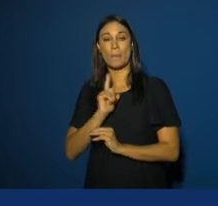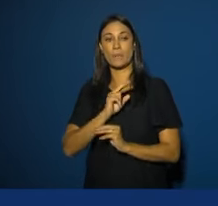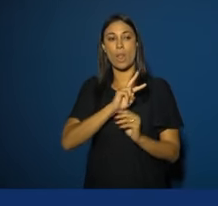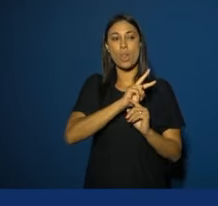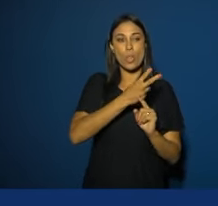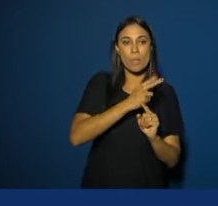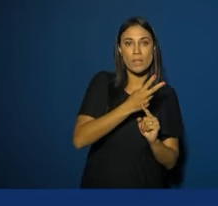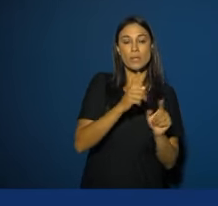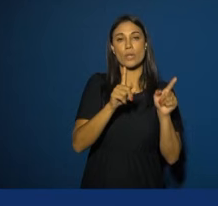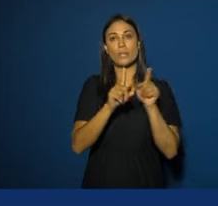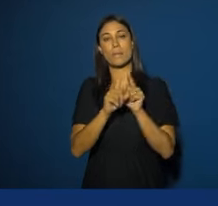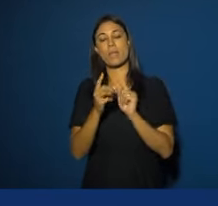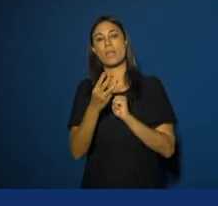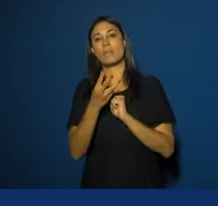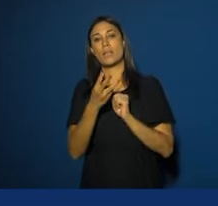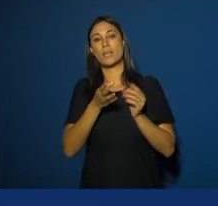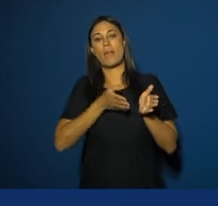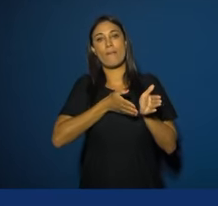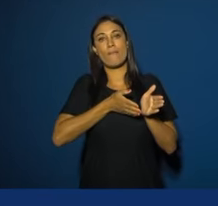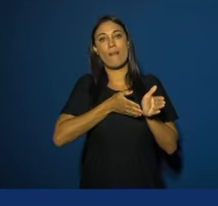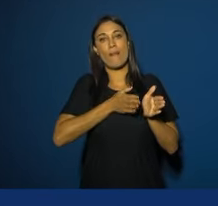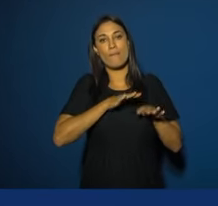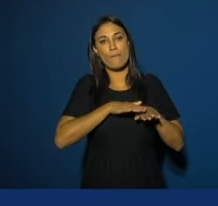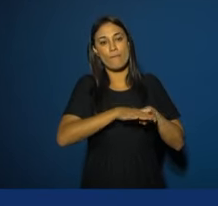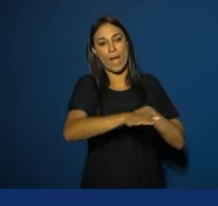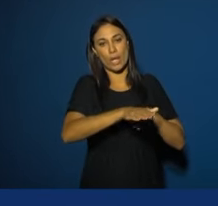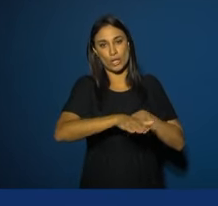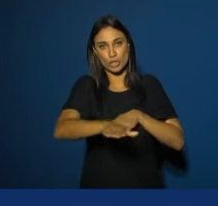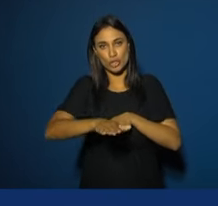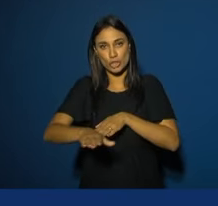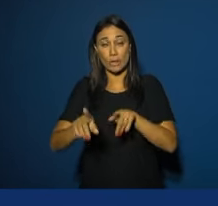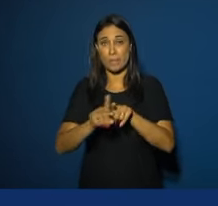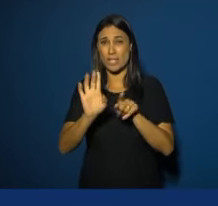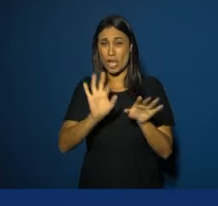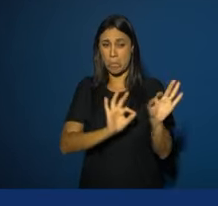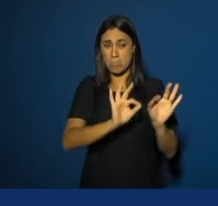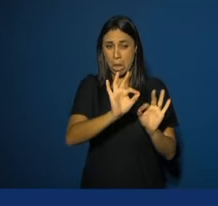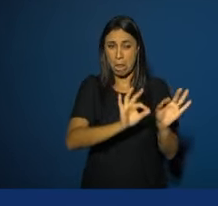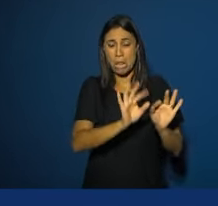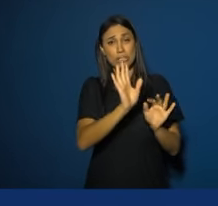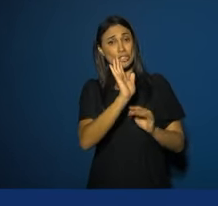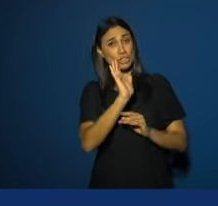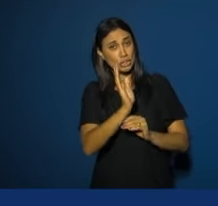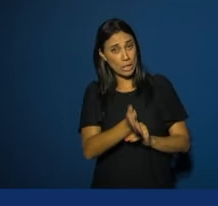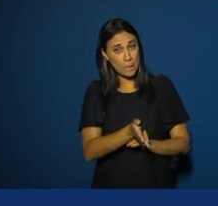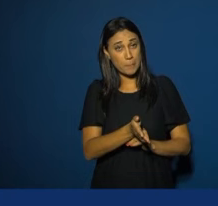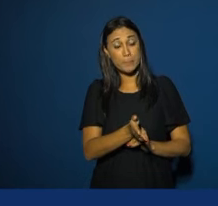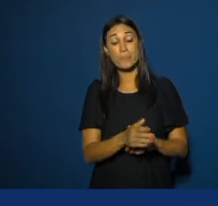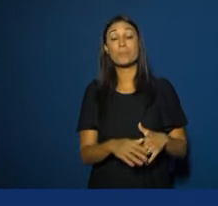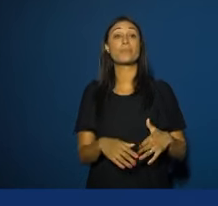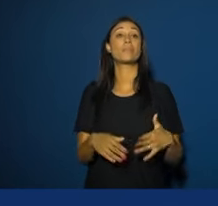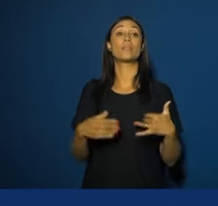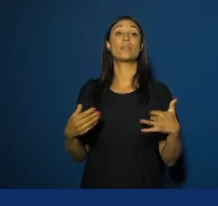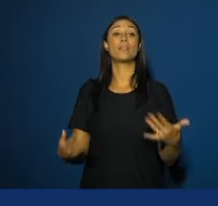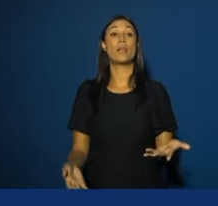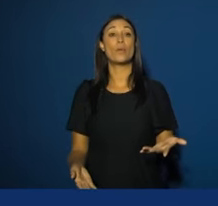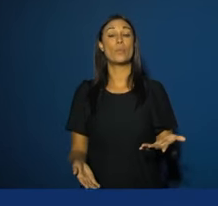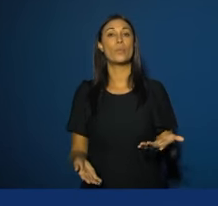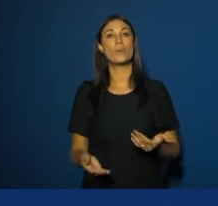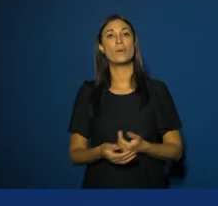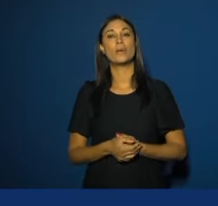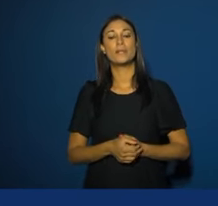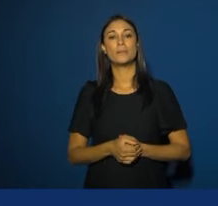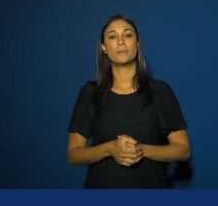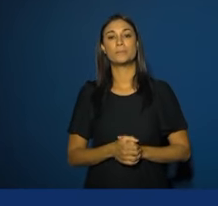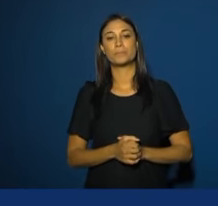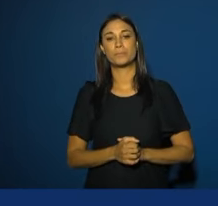duplicações e terceiras faixas em 24 em 25 já projetados já sendo realizados e o